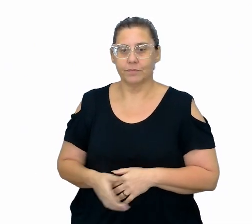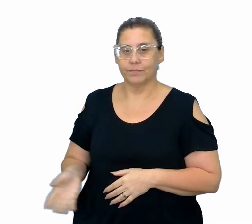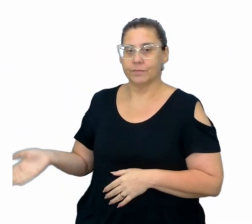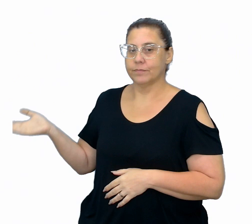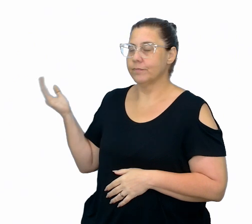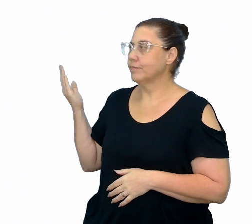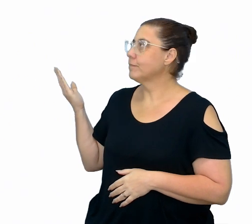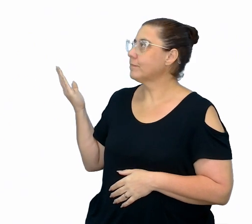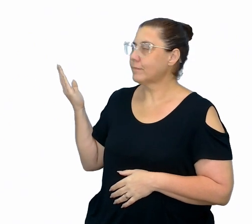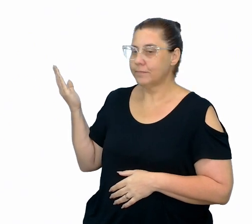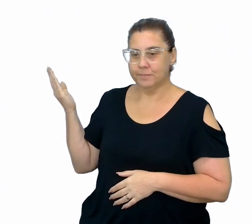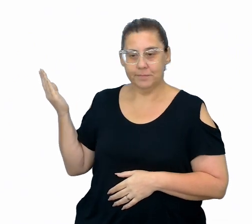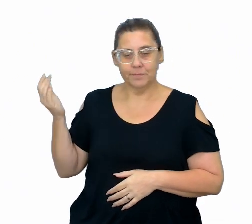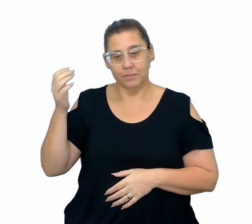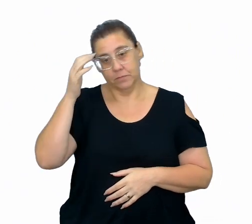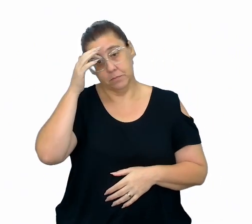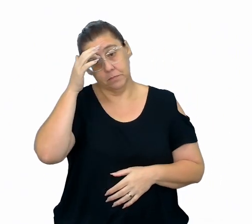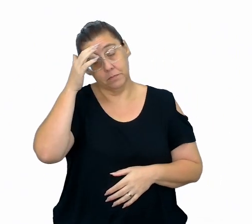continuação.